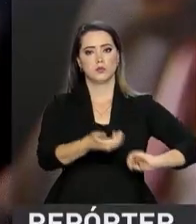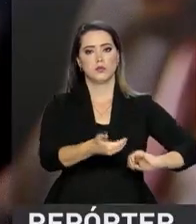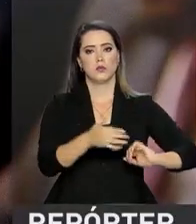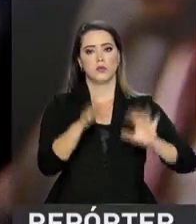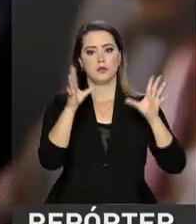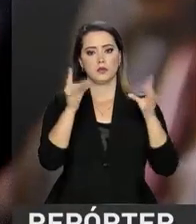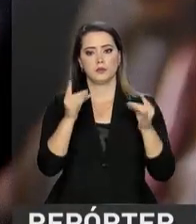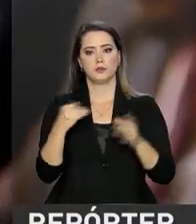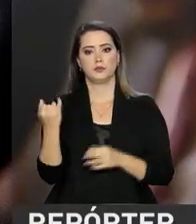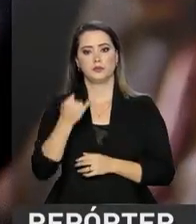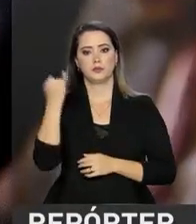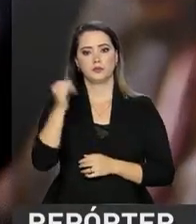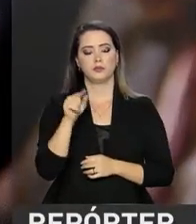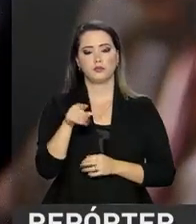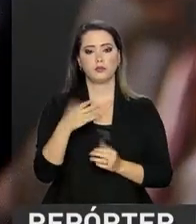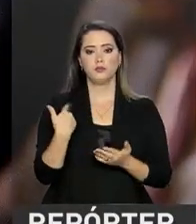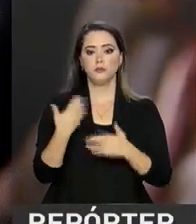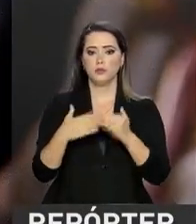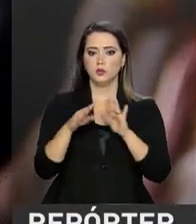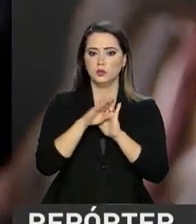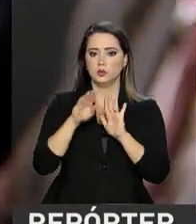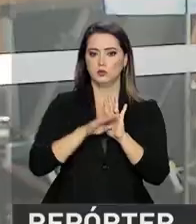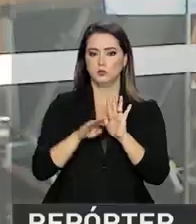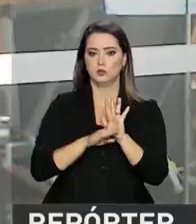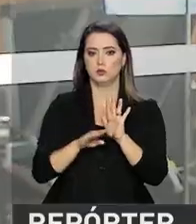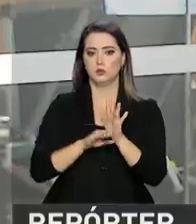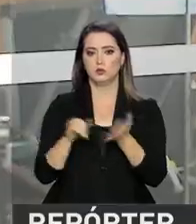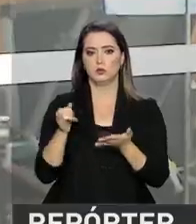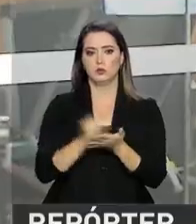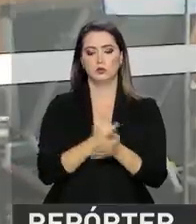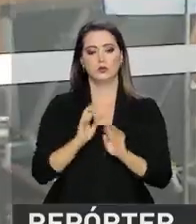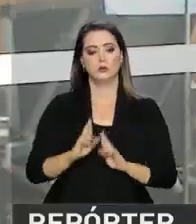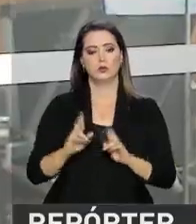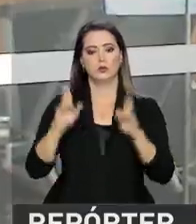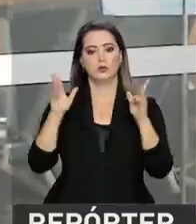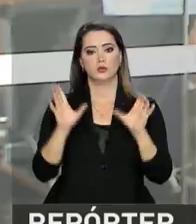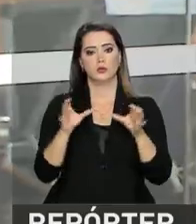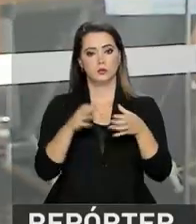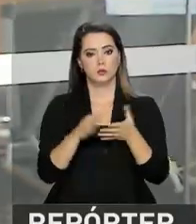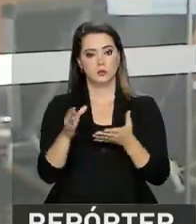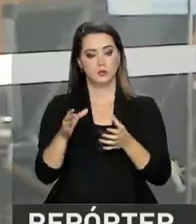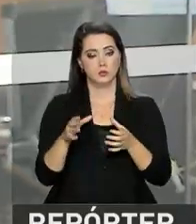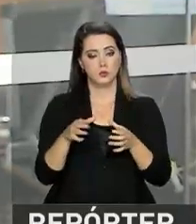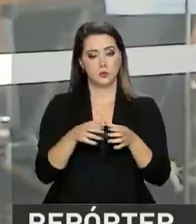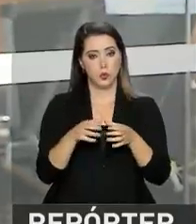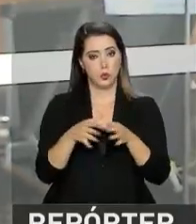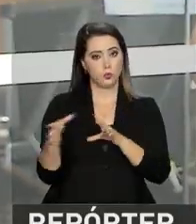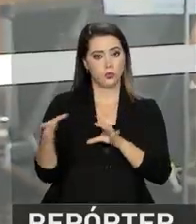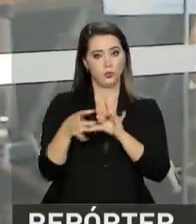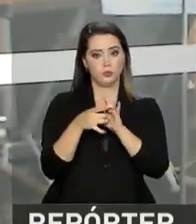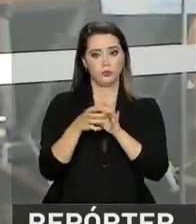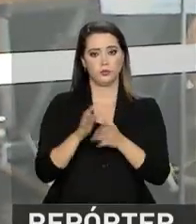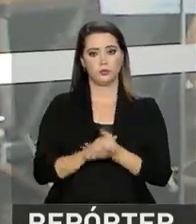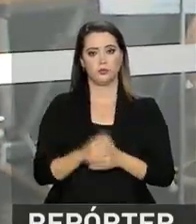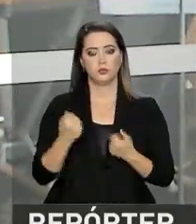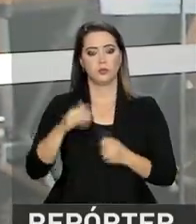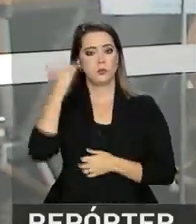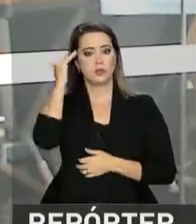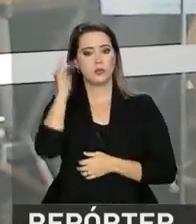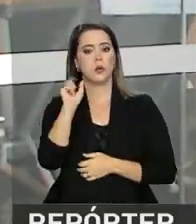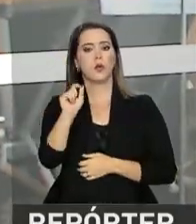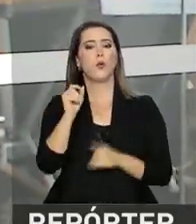com destaque ao projeto que dá tratamento tributário diferenciado para as cooperativas. É entender o que é